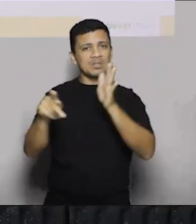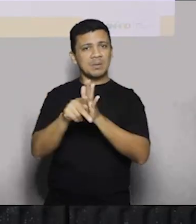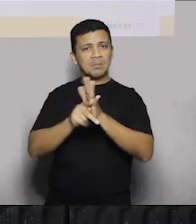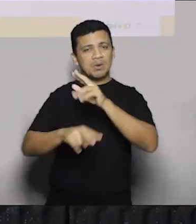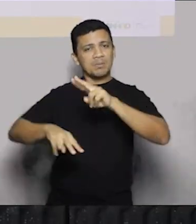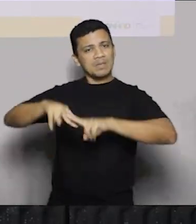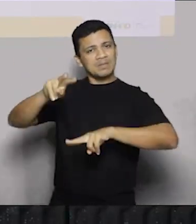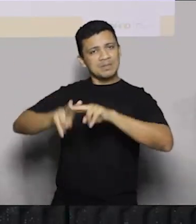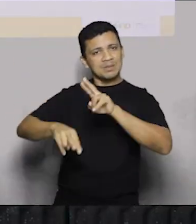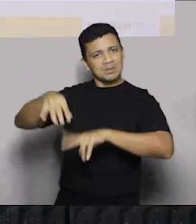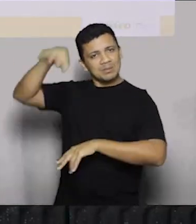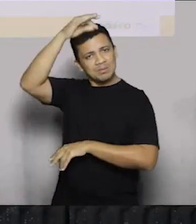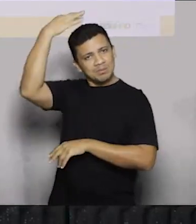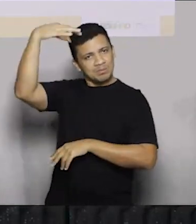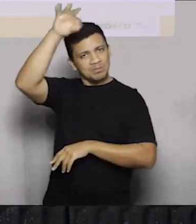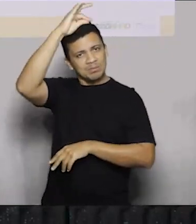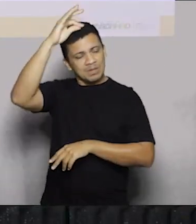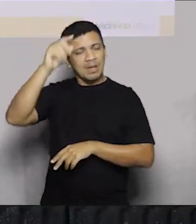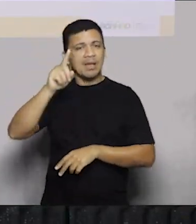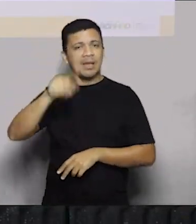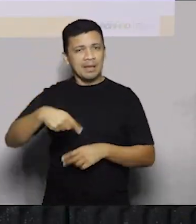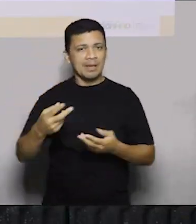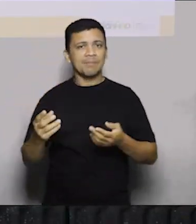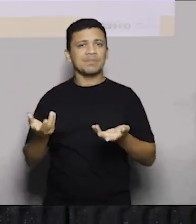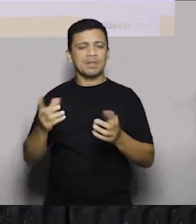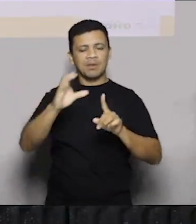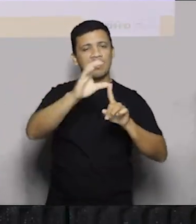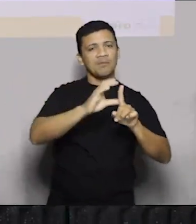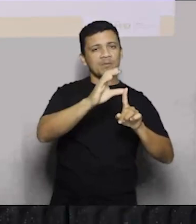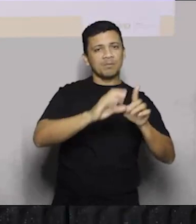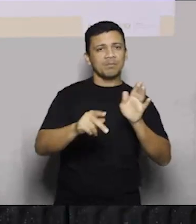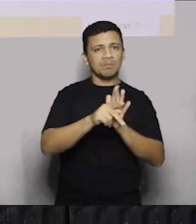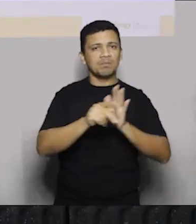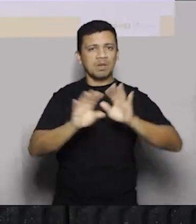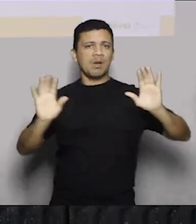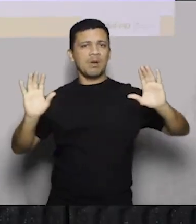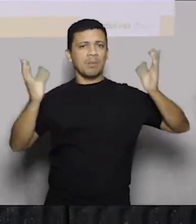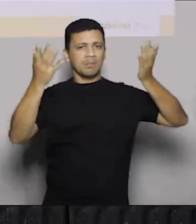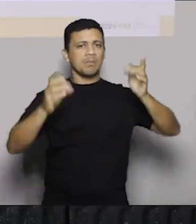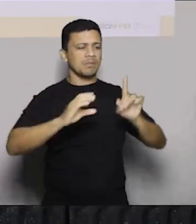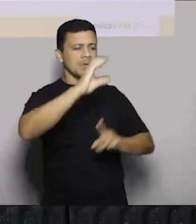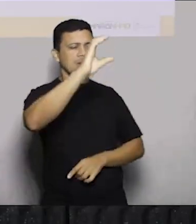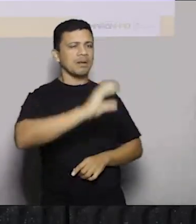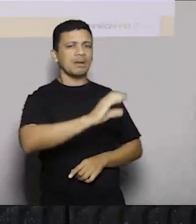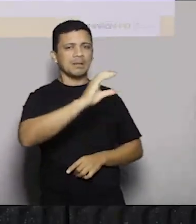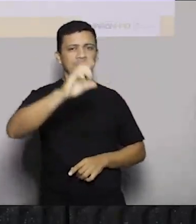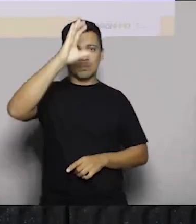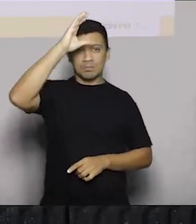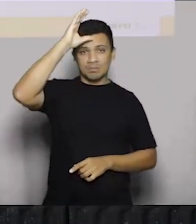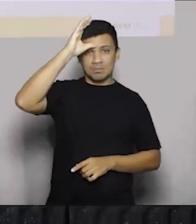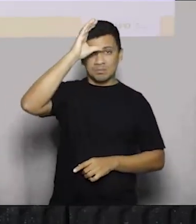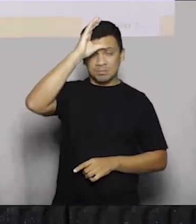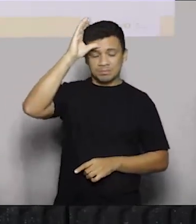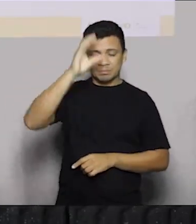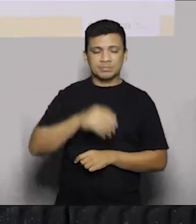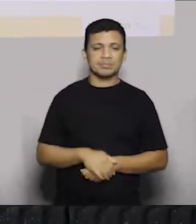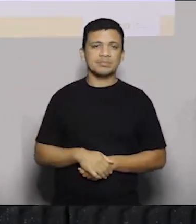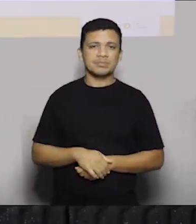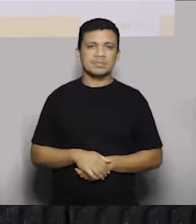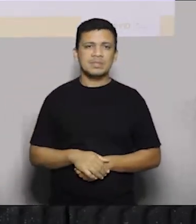e aí hoje a gente tem o São João como uma festa do calendário cristão, ok? Vamos lá. Na Baixa Idade